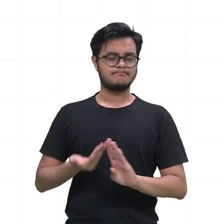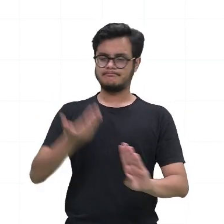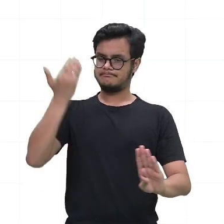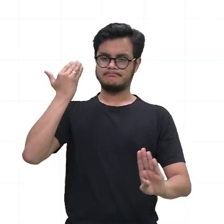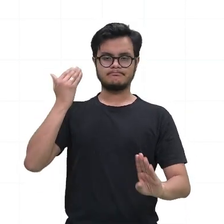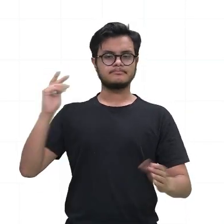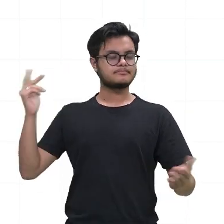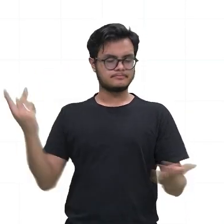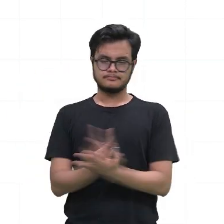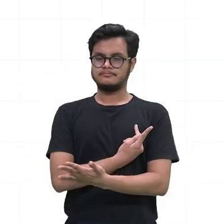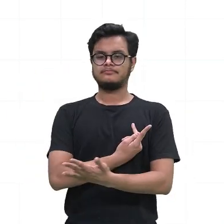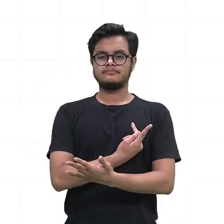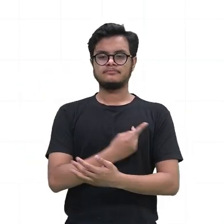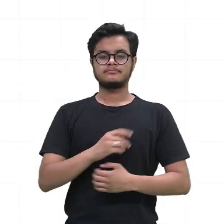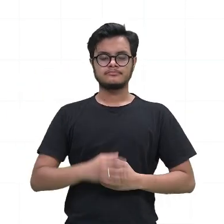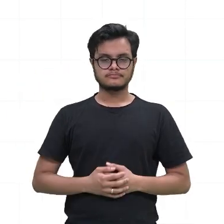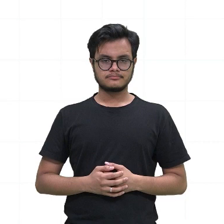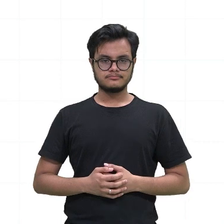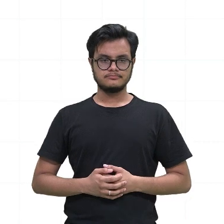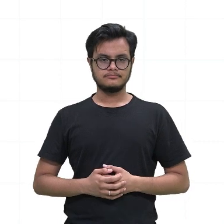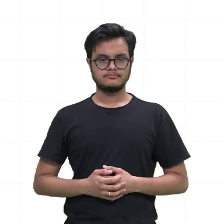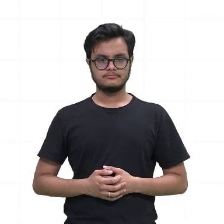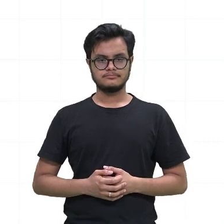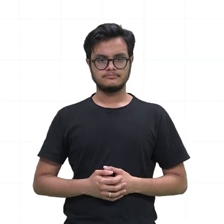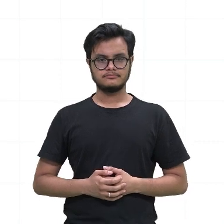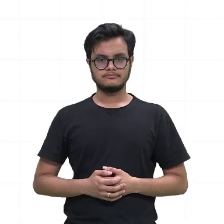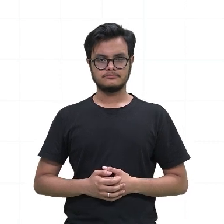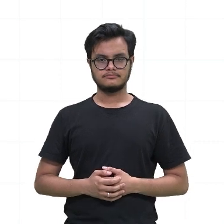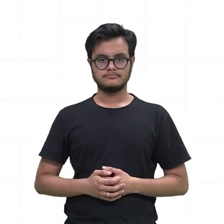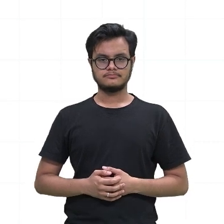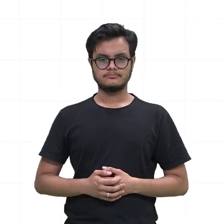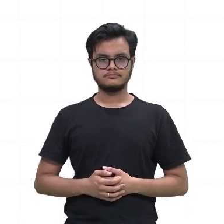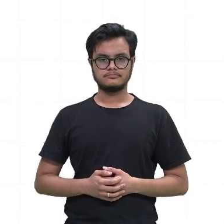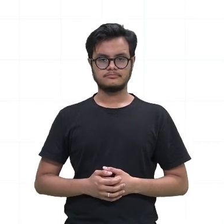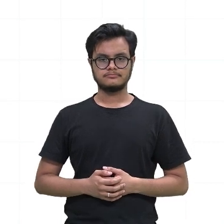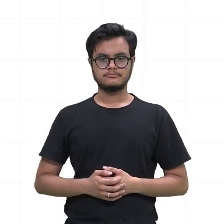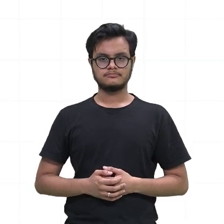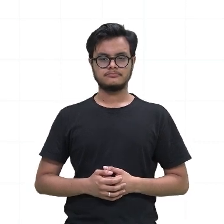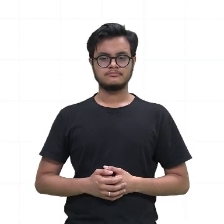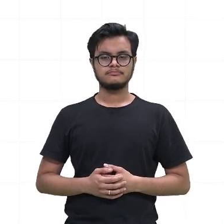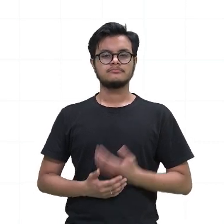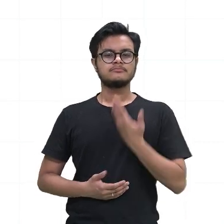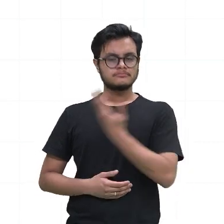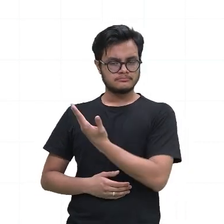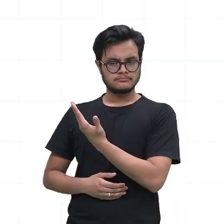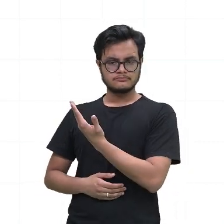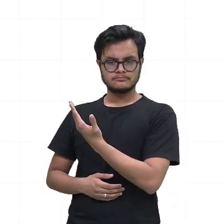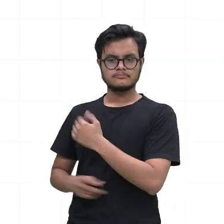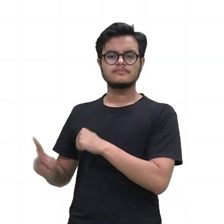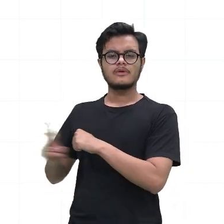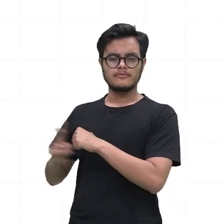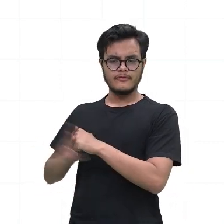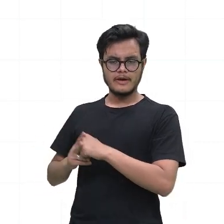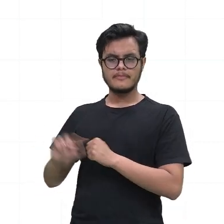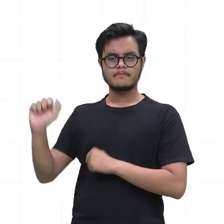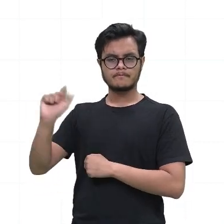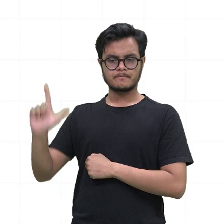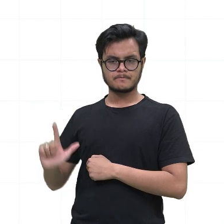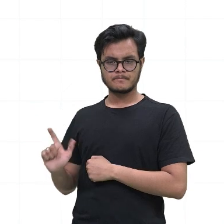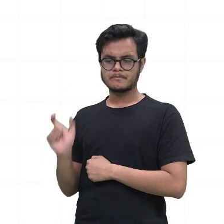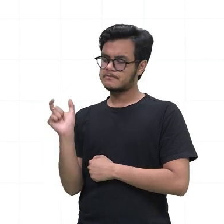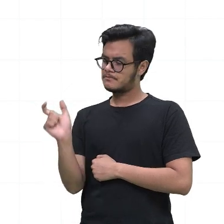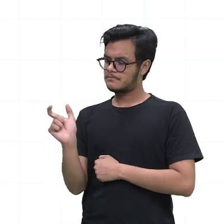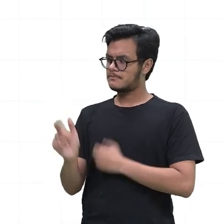passado, né? Muito bem, então temos aí, olha só, entraram, temos recusaram, temos